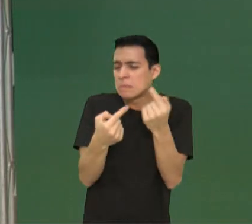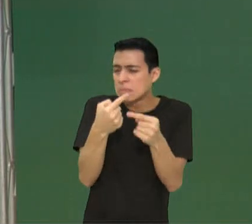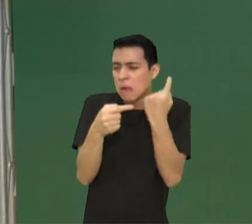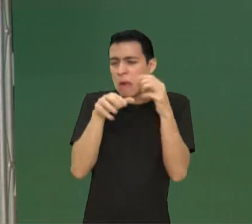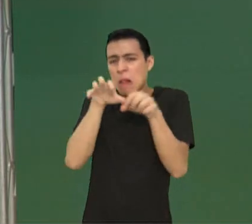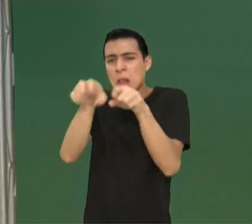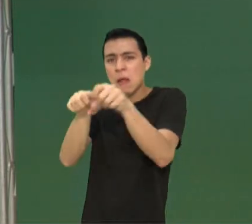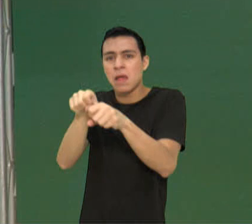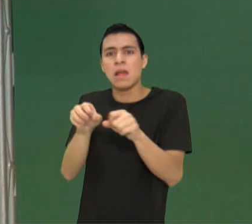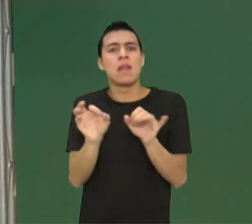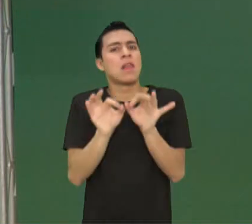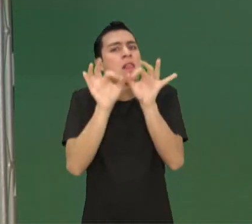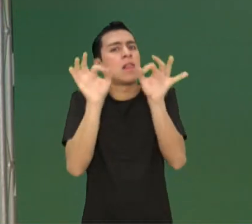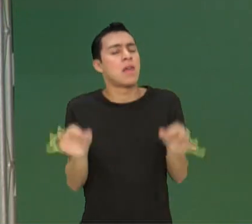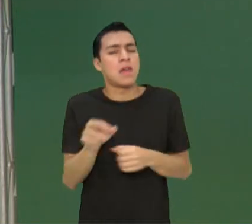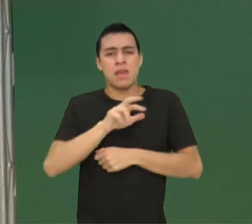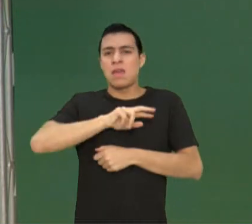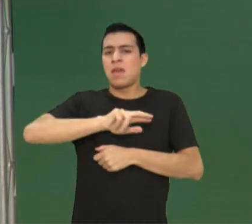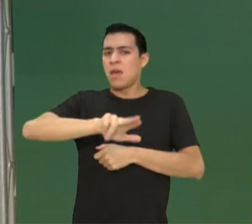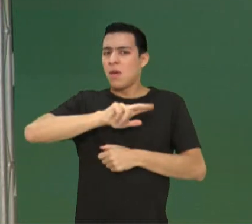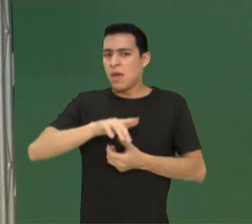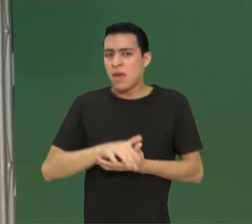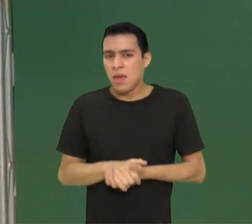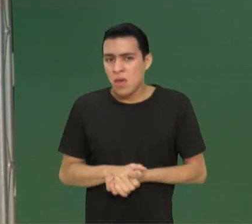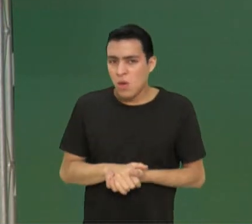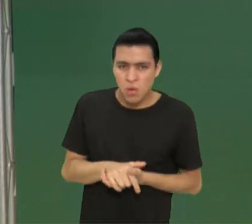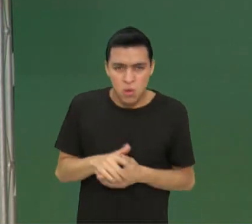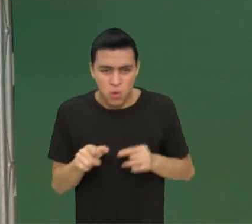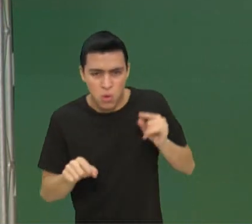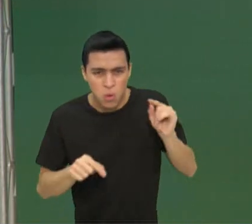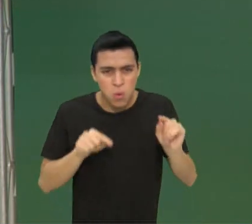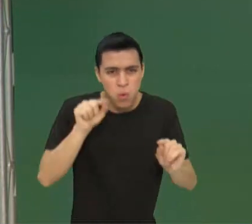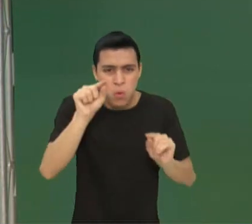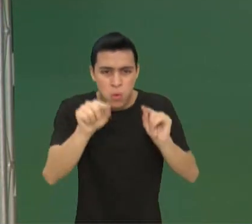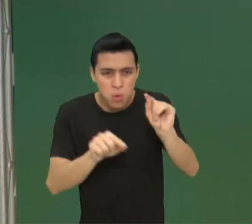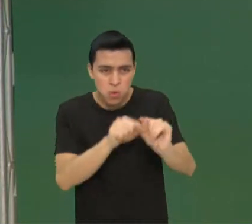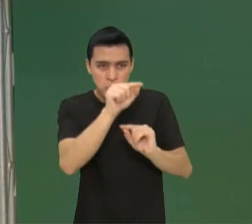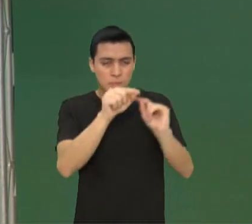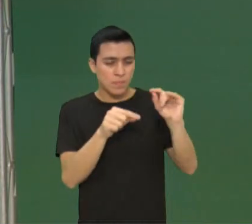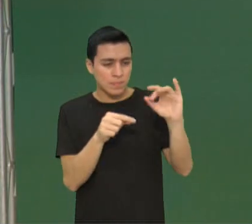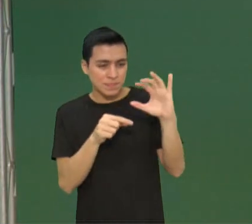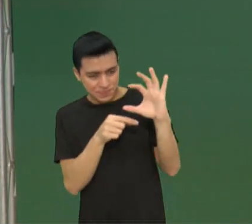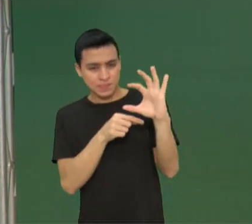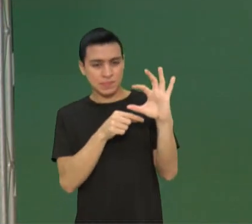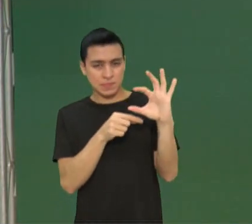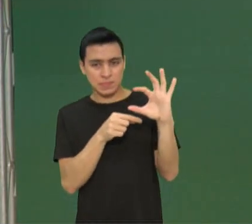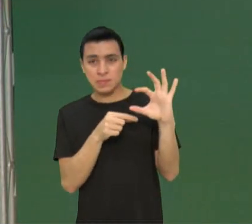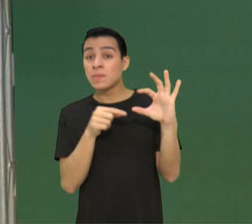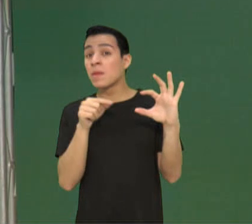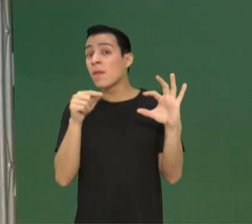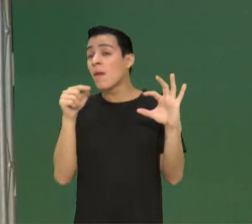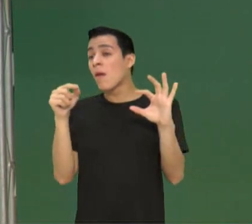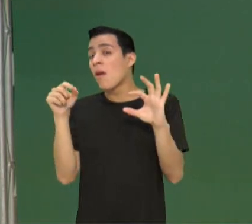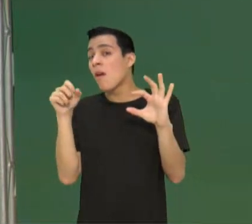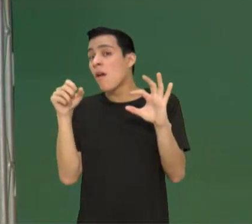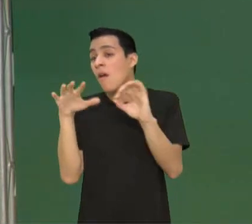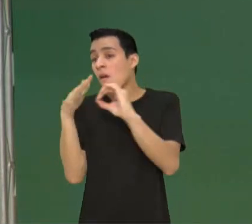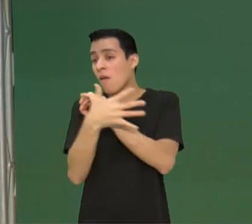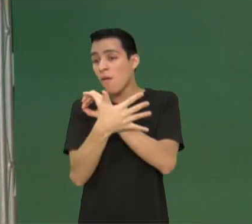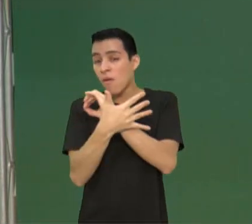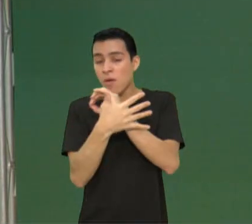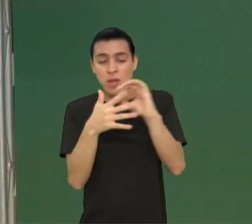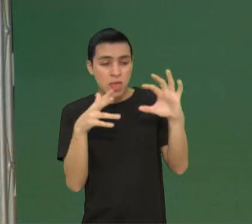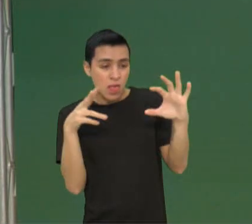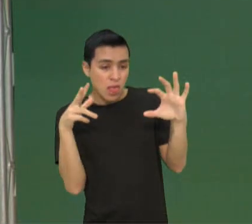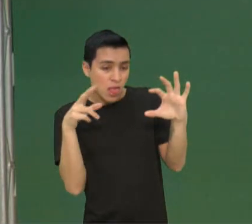Não é tão simples assim. E o que percebe-se é que esse receptor específico que o coronavírus gosta de se ligar, em